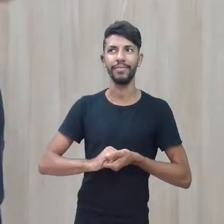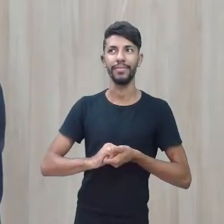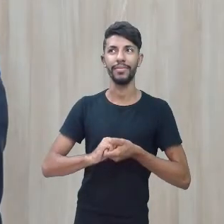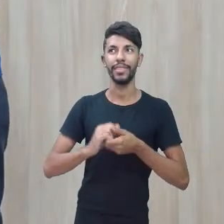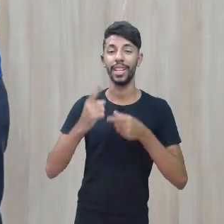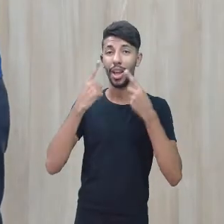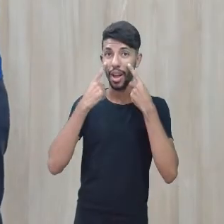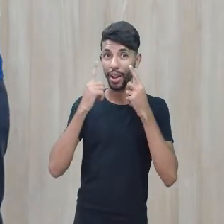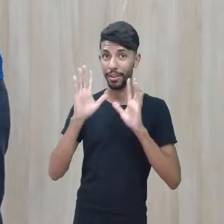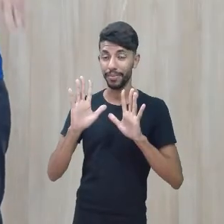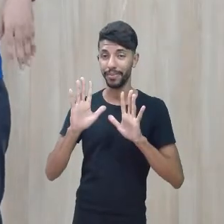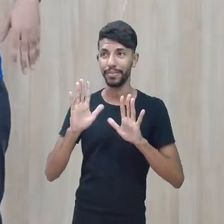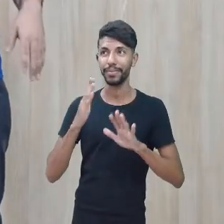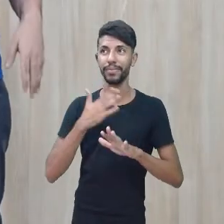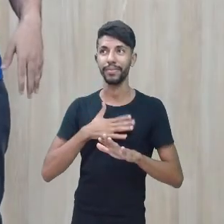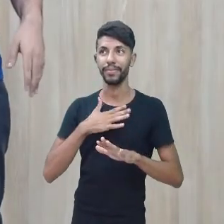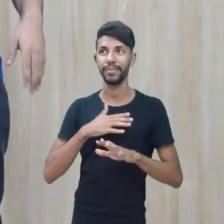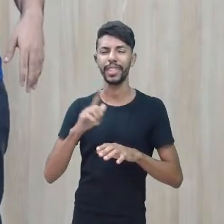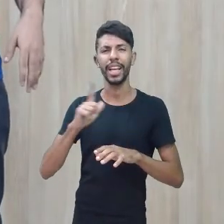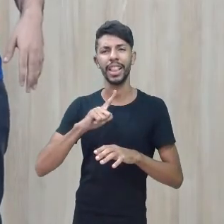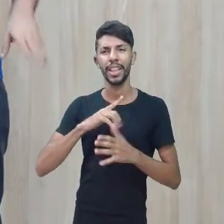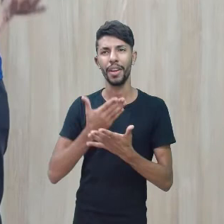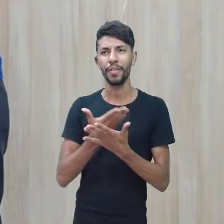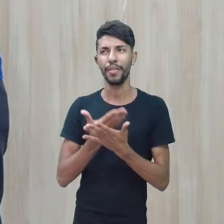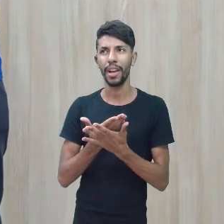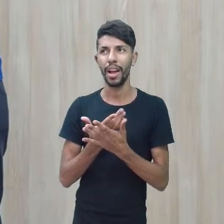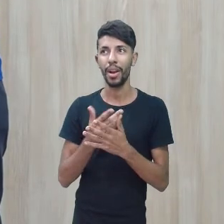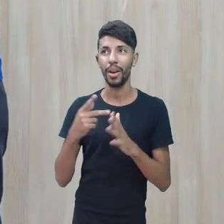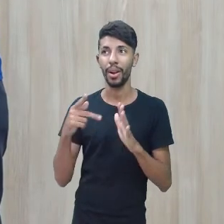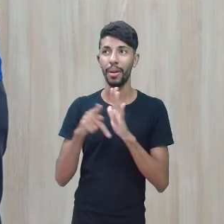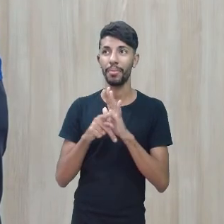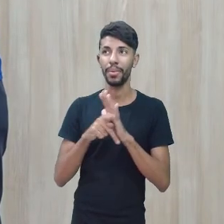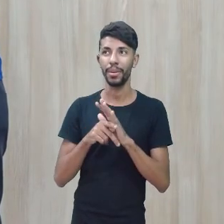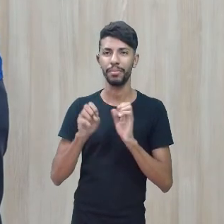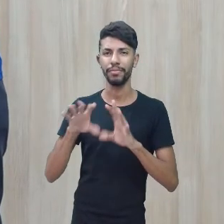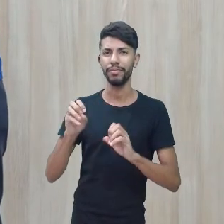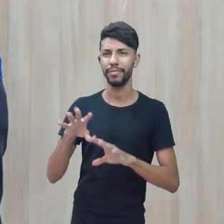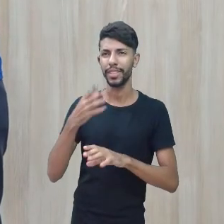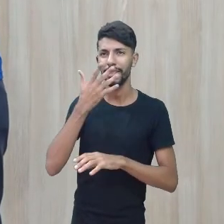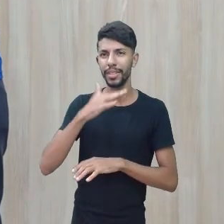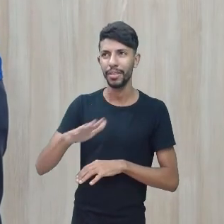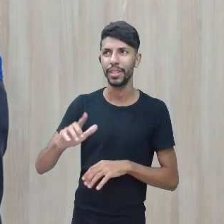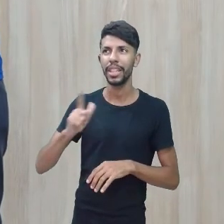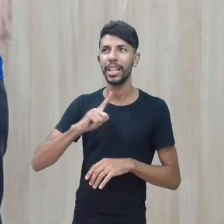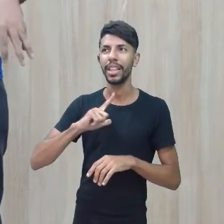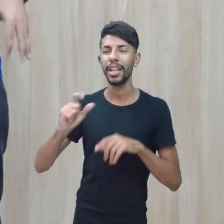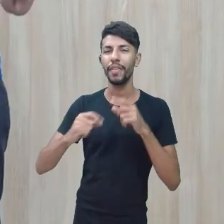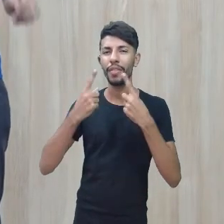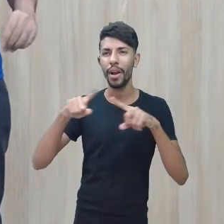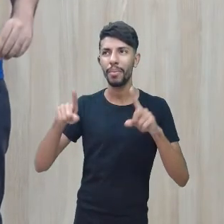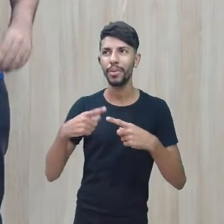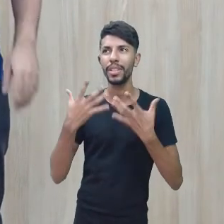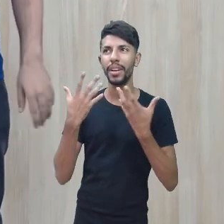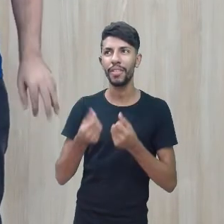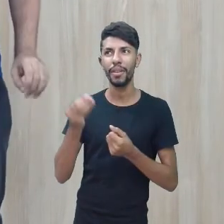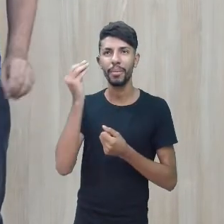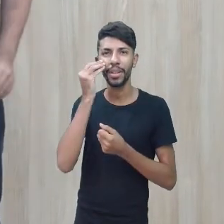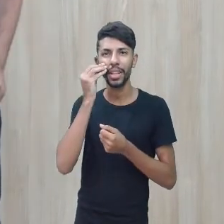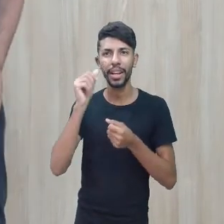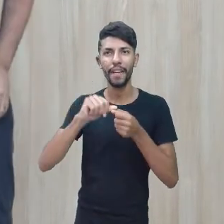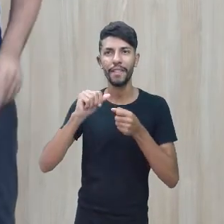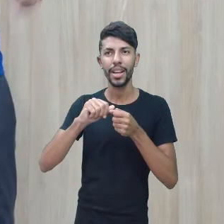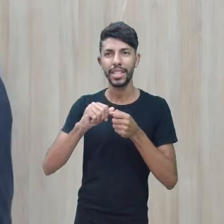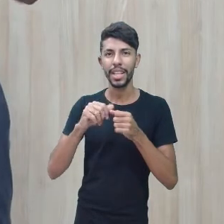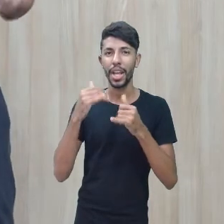Pessoal, espera aí. A gente teve aqui uma aula, mas é da educação infantil, que saiu uma musicazinha, vamos tentar imitá-la aqui, ó.